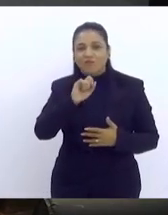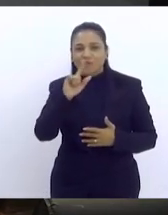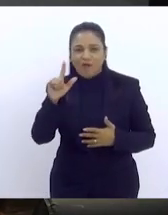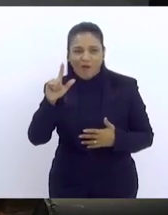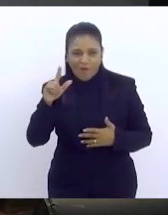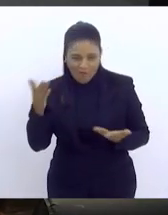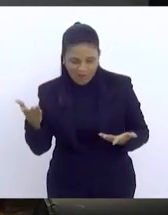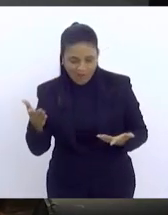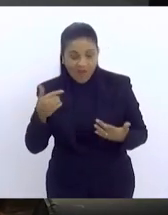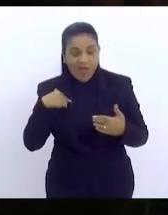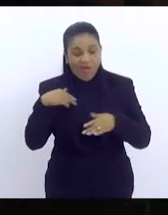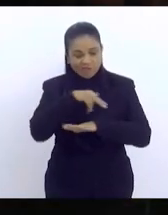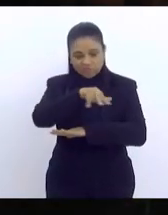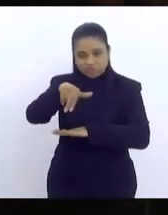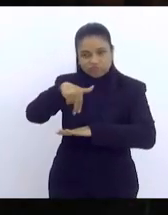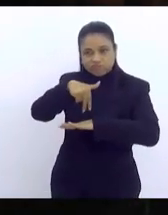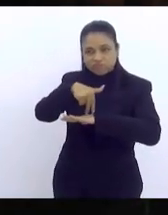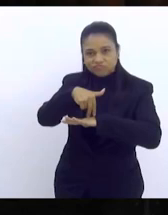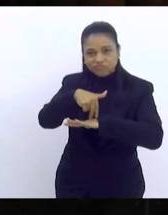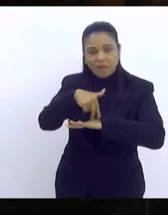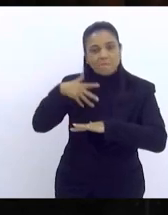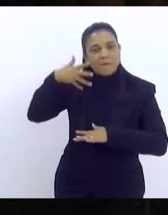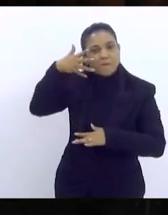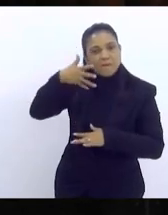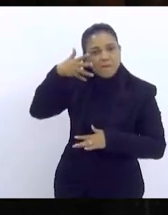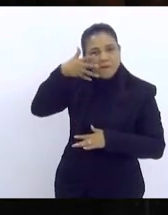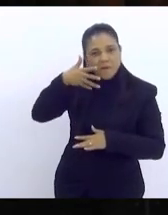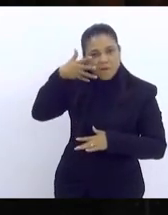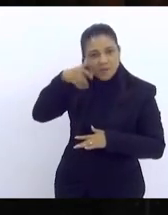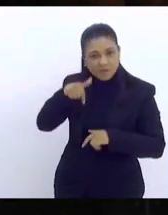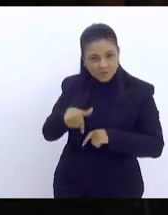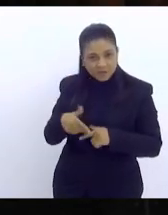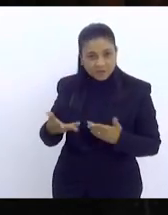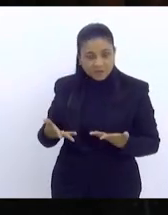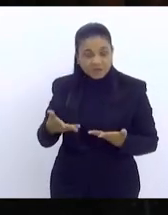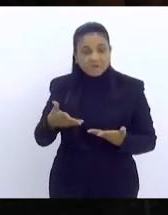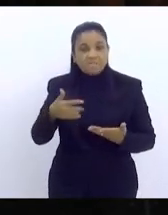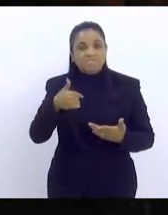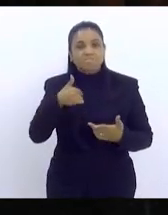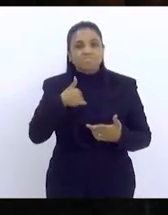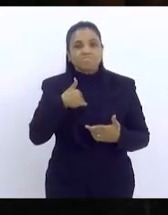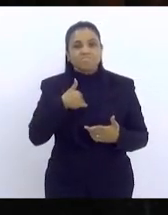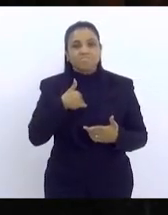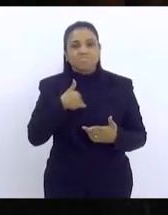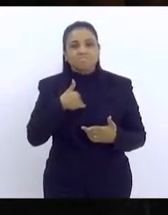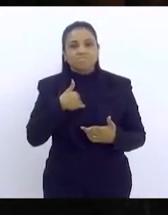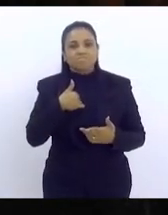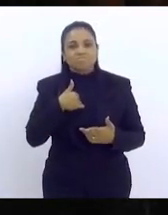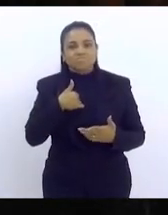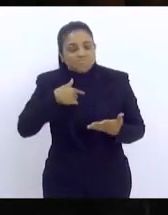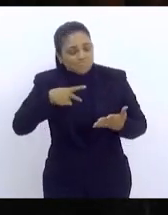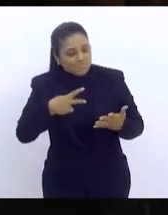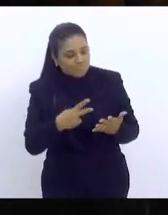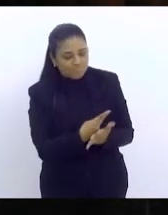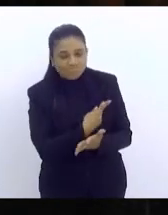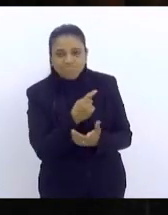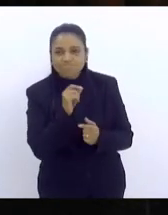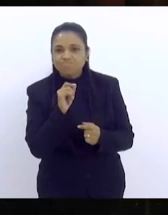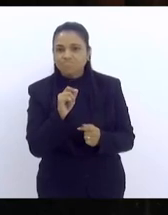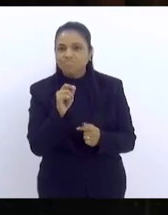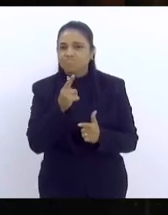que me traz a essa Tribuna hoje foi incidente ocorrido